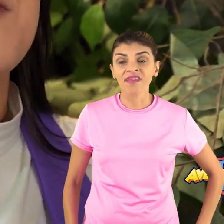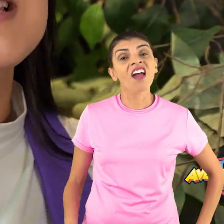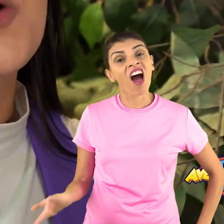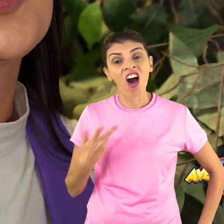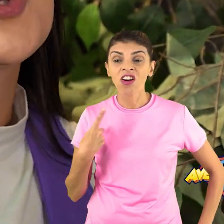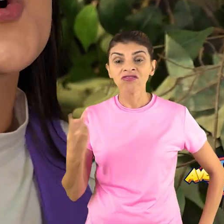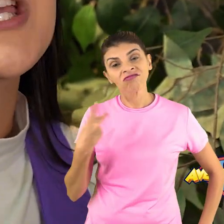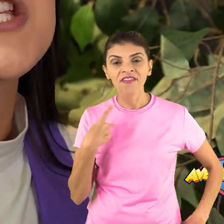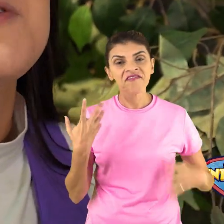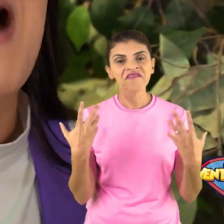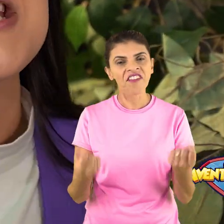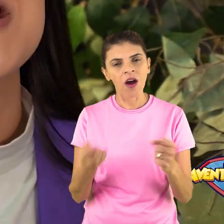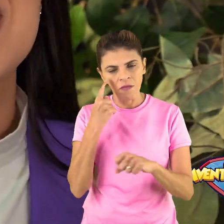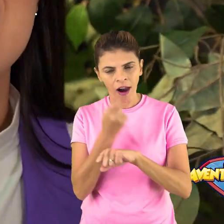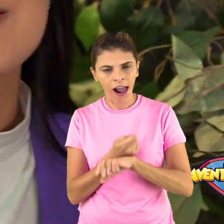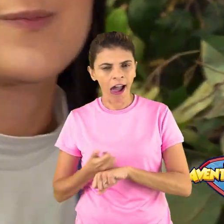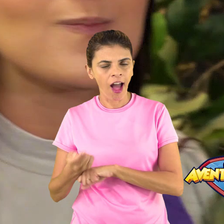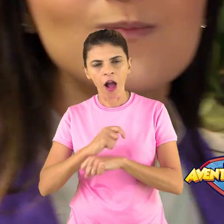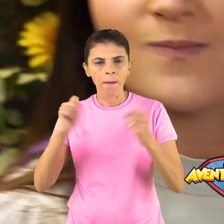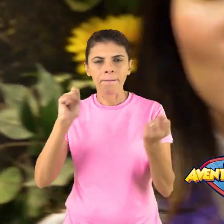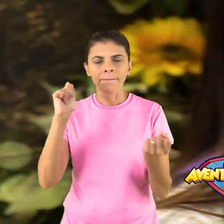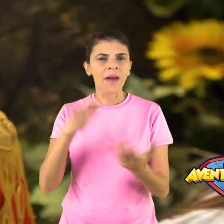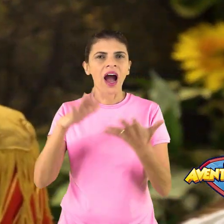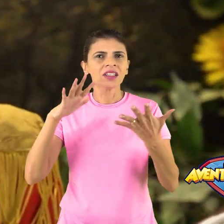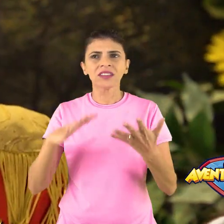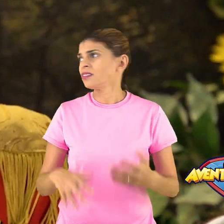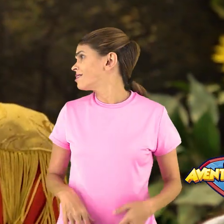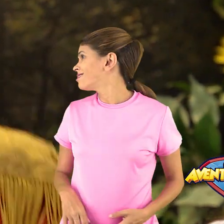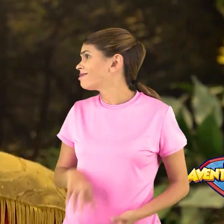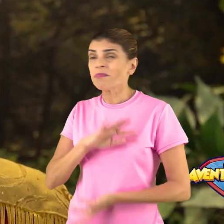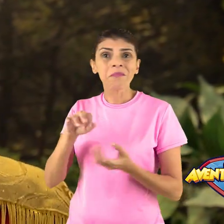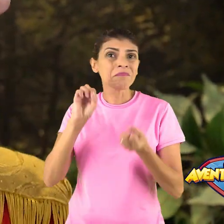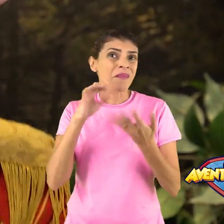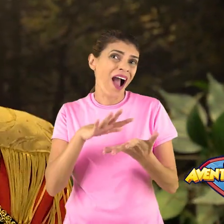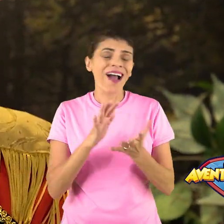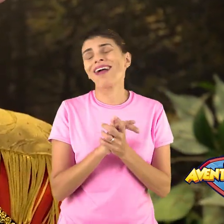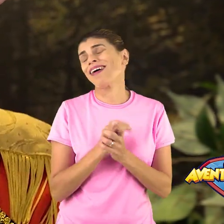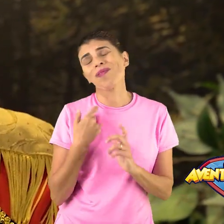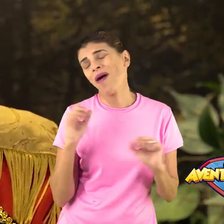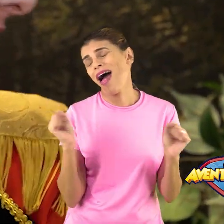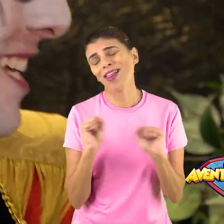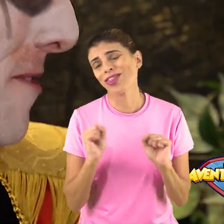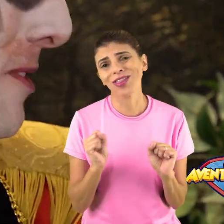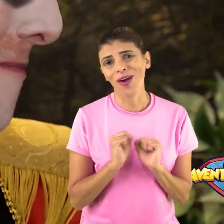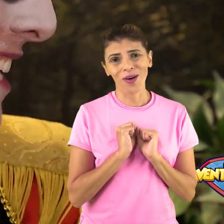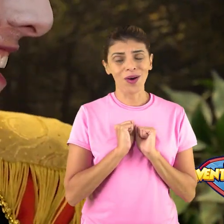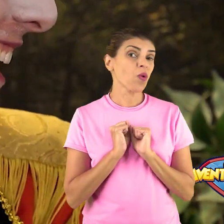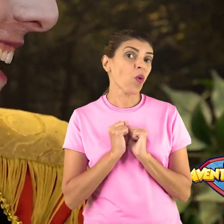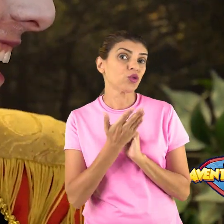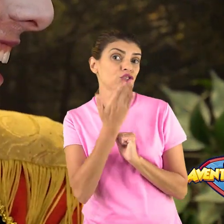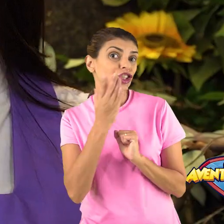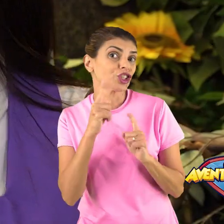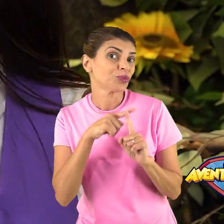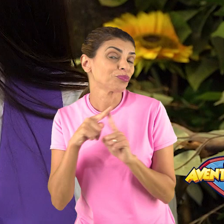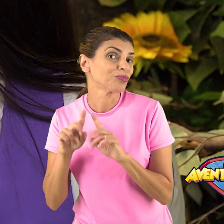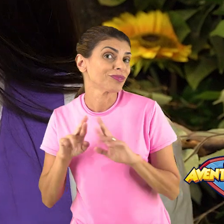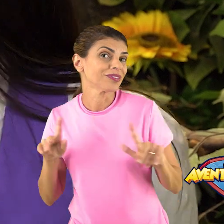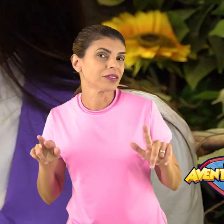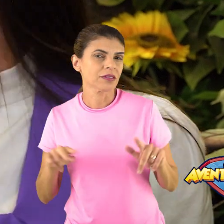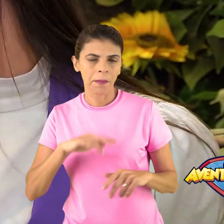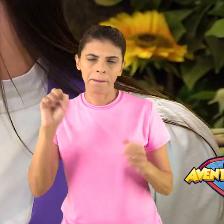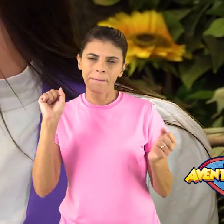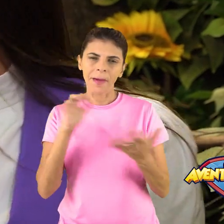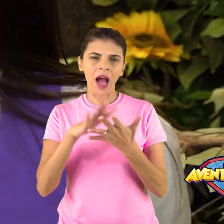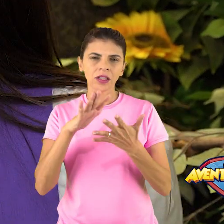hora de fazer um truque de mágica! Mágica? Ai, eu adoro mágica! Que tipo de mágica? A